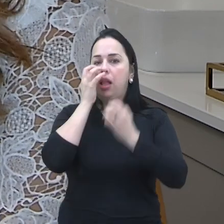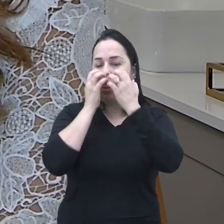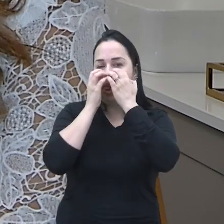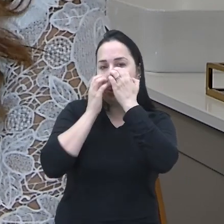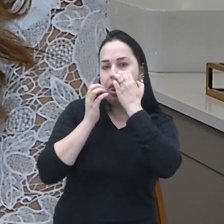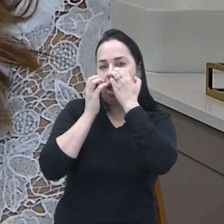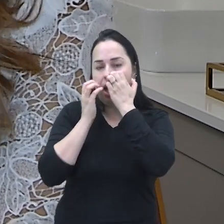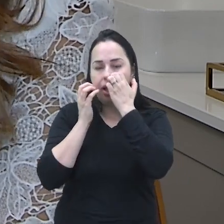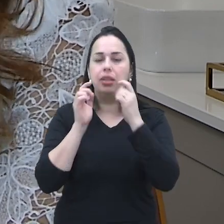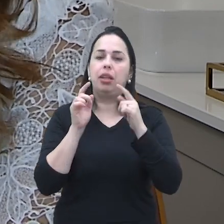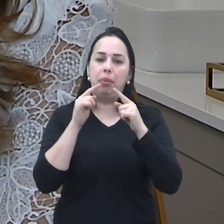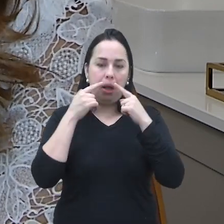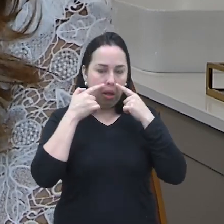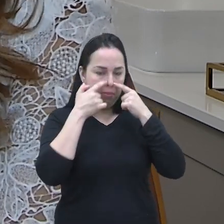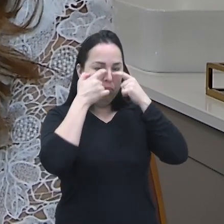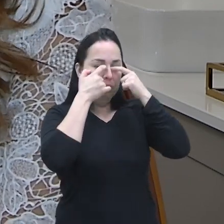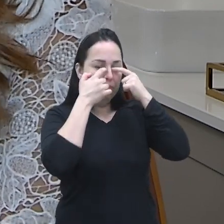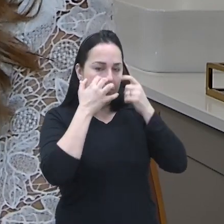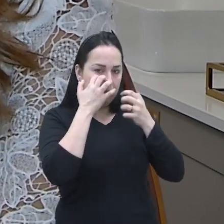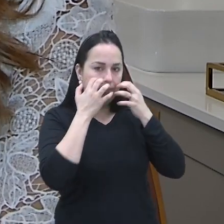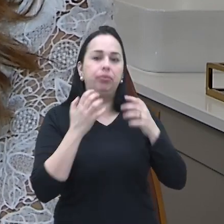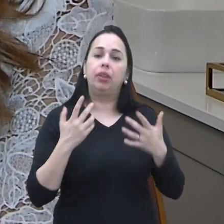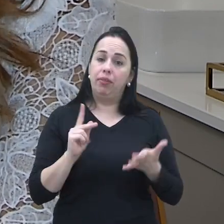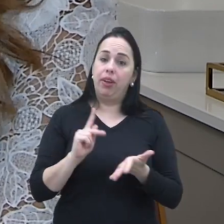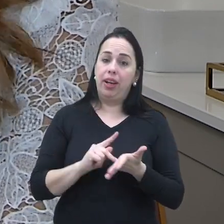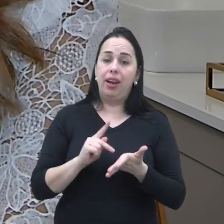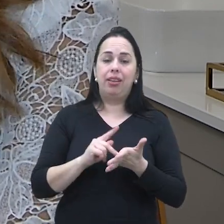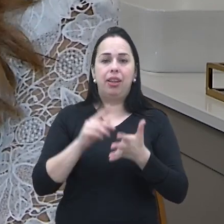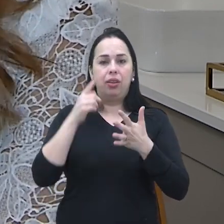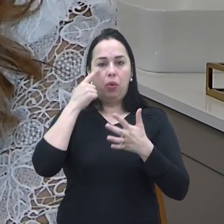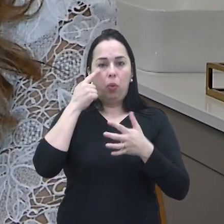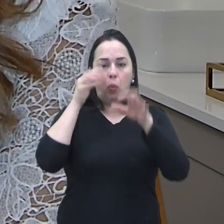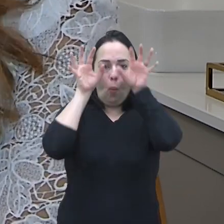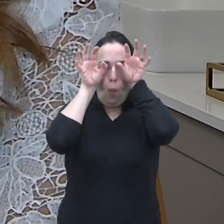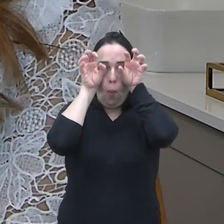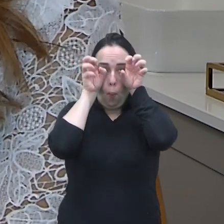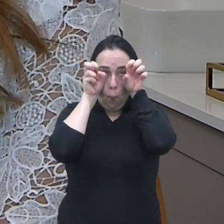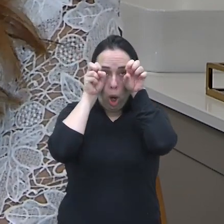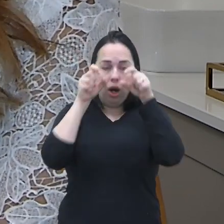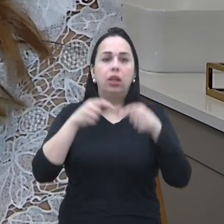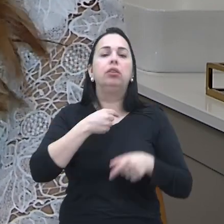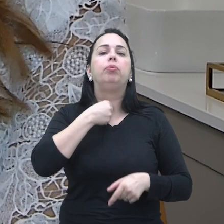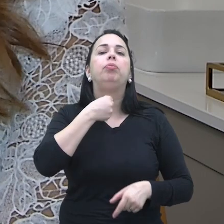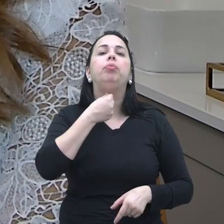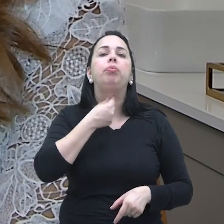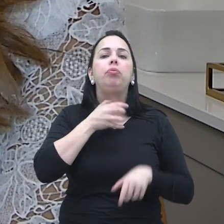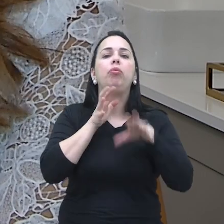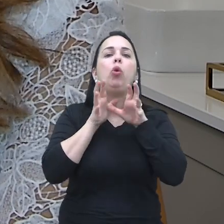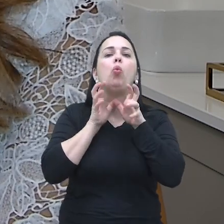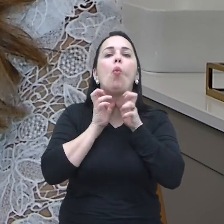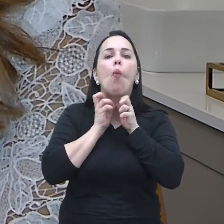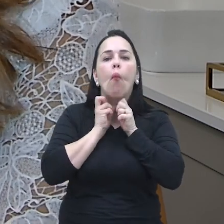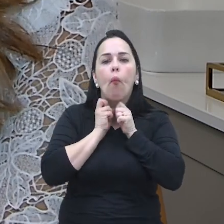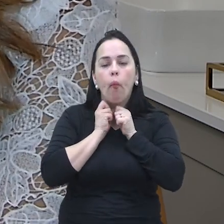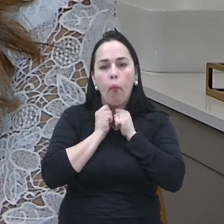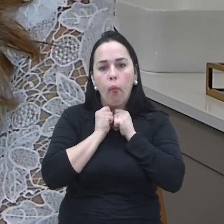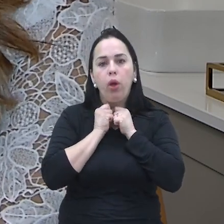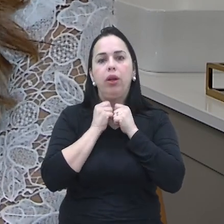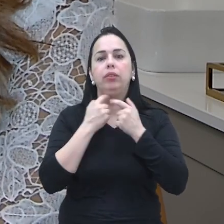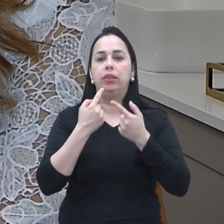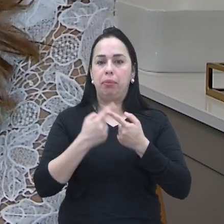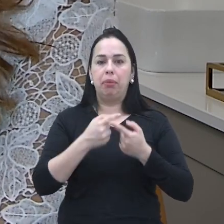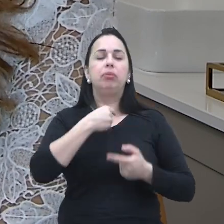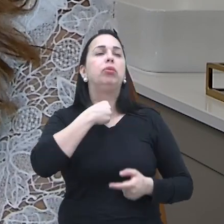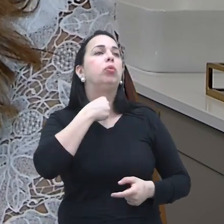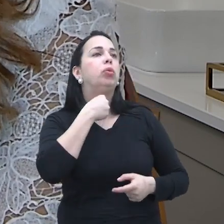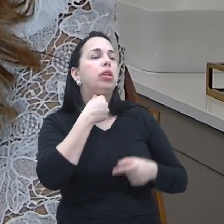rinite e mais irritação de vias aéreas. Então, é essa história mesmo, de olho mais seco, a mucosa da garganta mais ressecada. Então, ela tem,